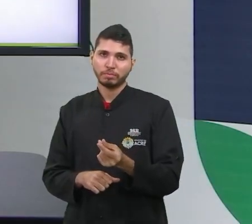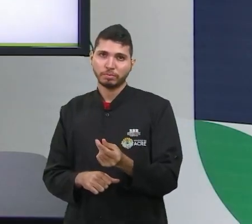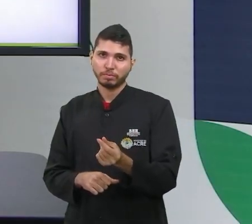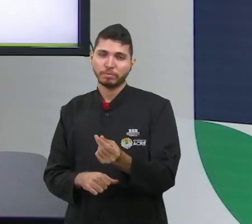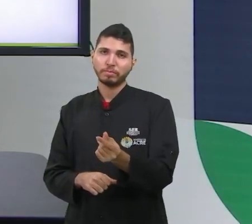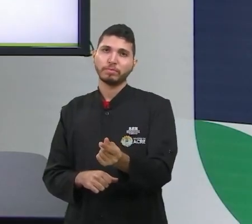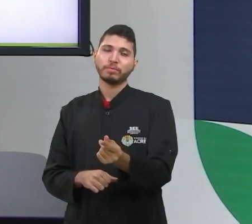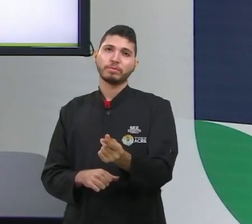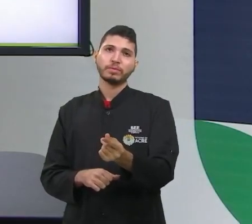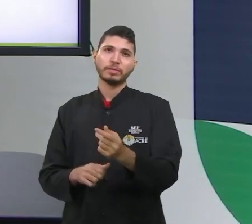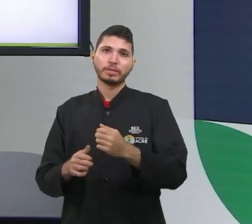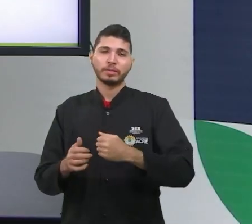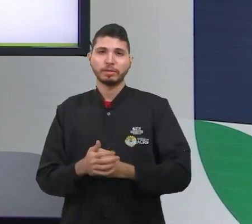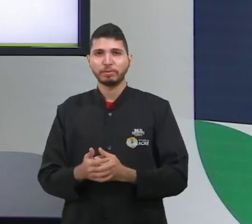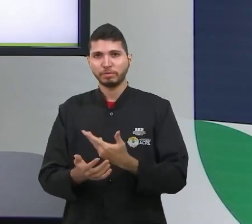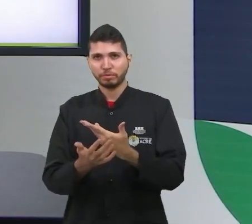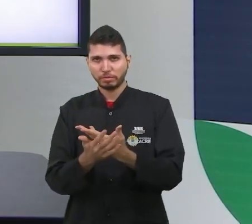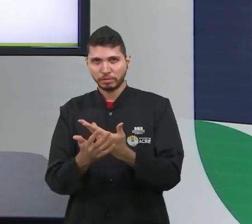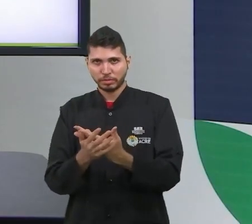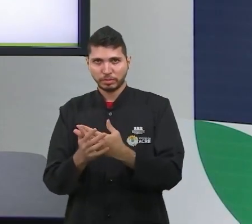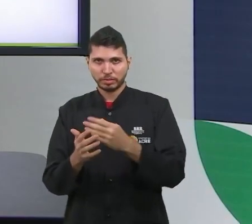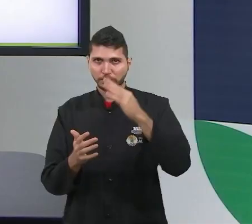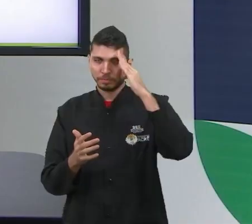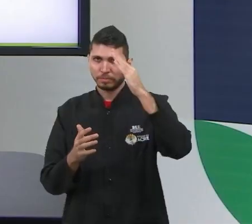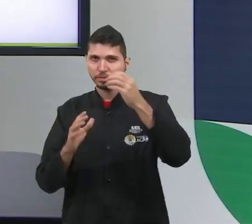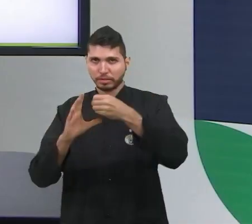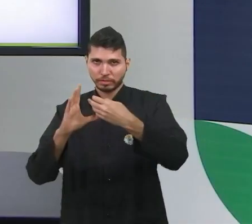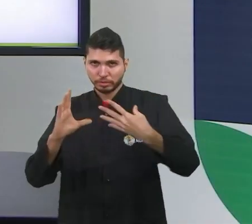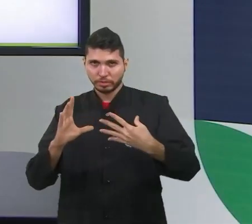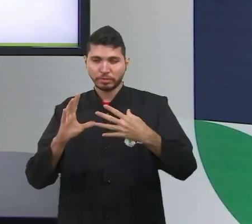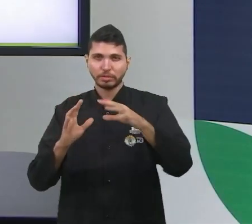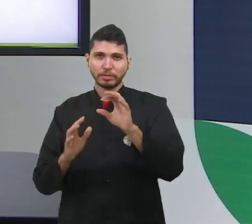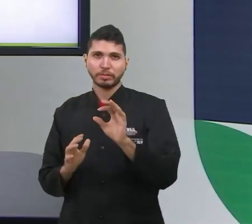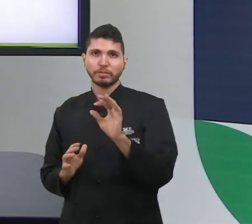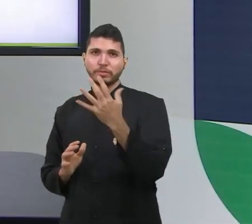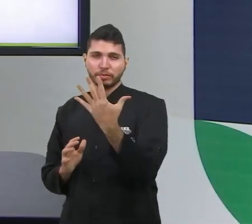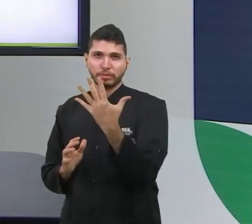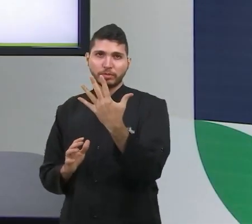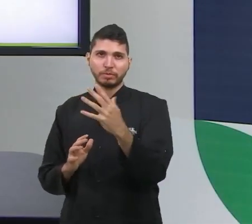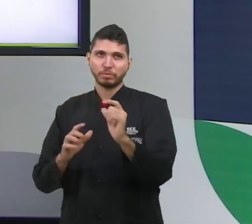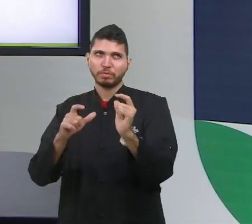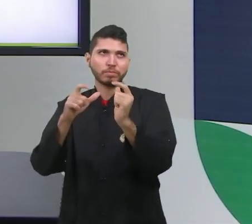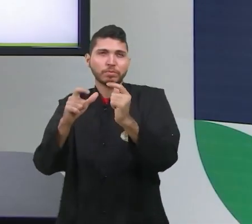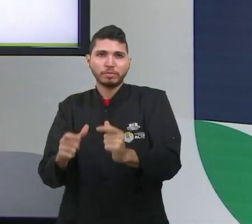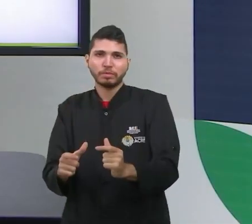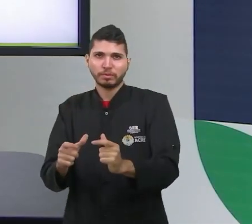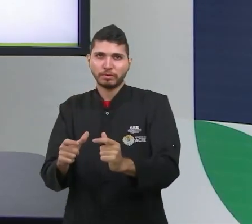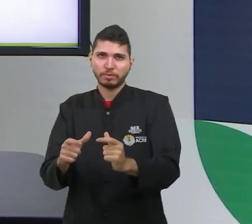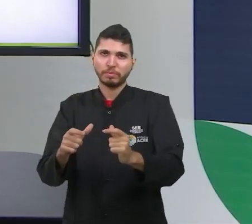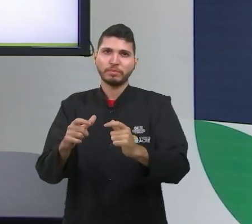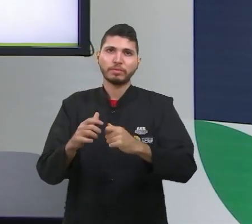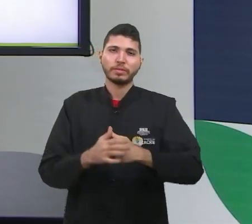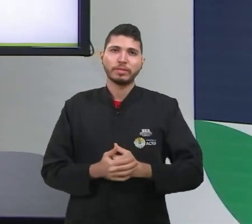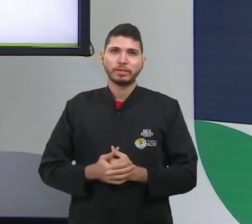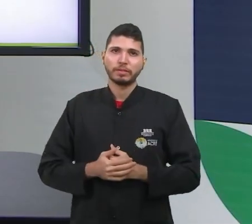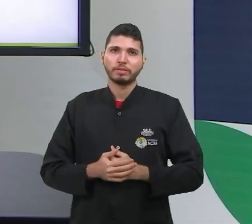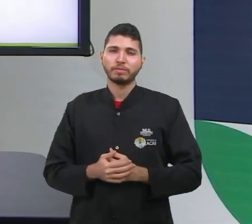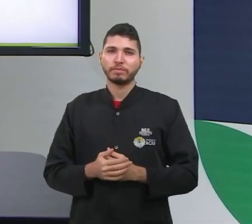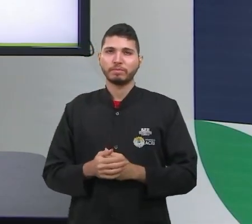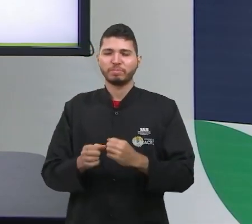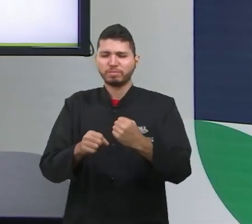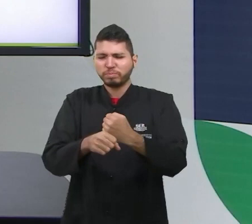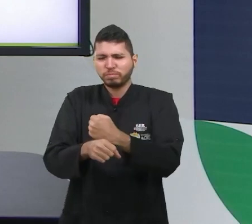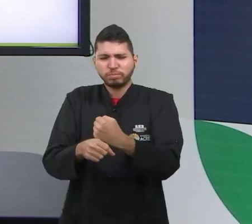os principais elementos e as características de um clima em um determinado lugar, é levado aí vários e vários